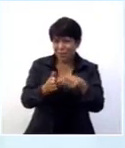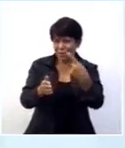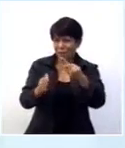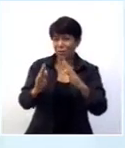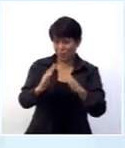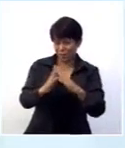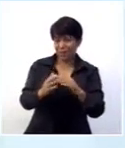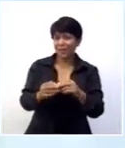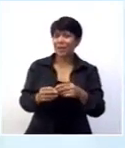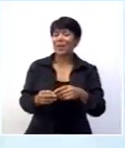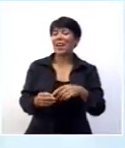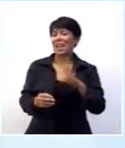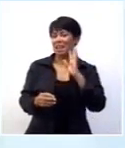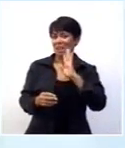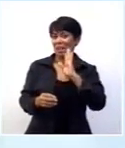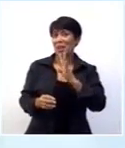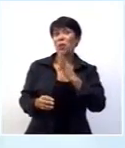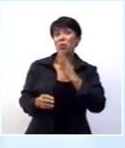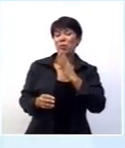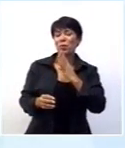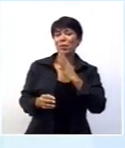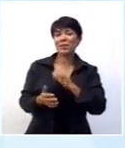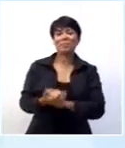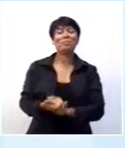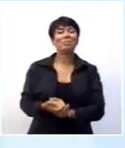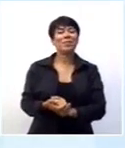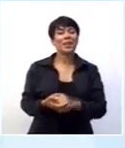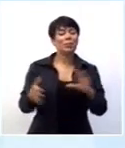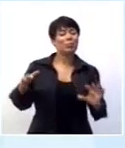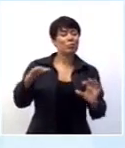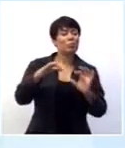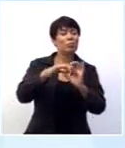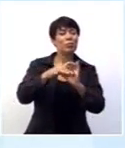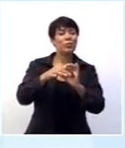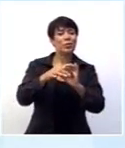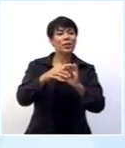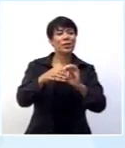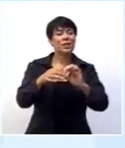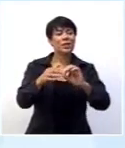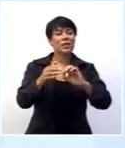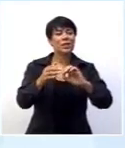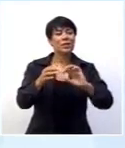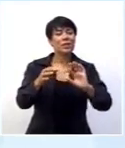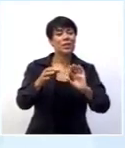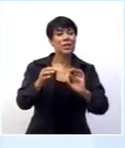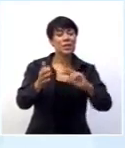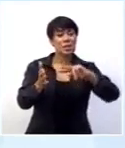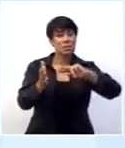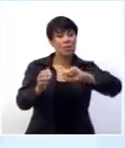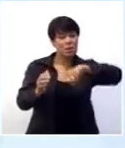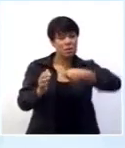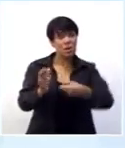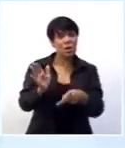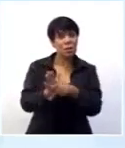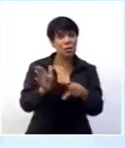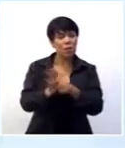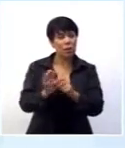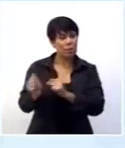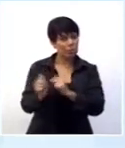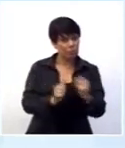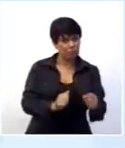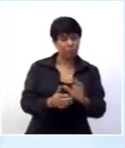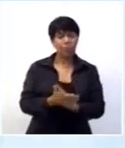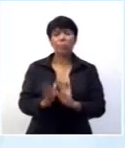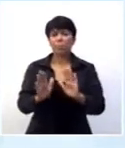olhada, vale muito a pena ver, tá bom? Essa unificação de signos de poder é bem legal. Então, vamos falar